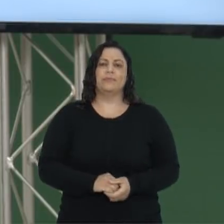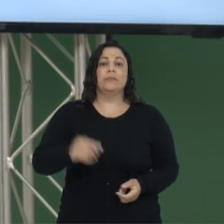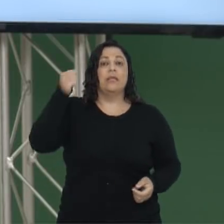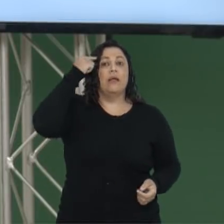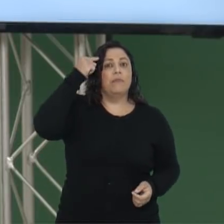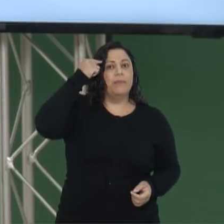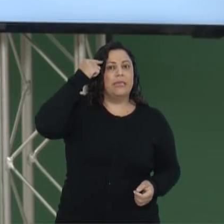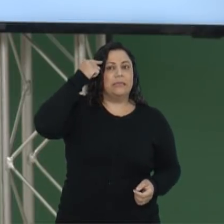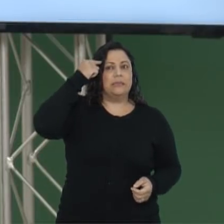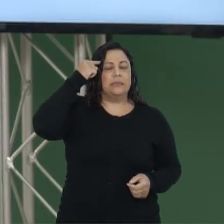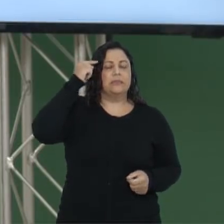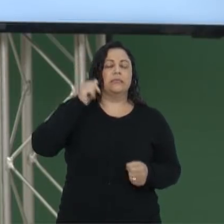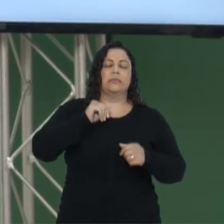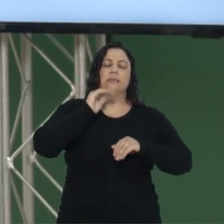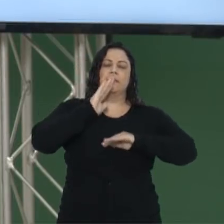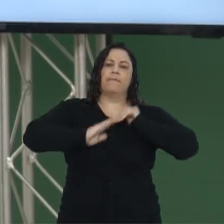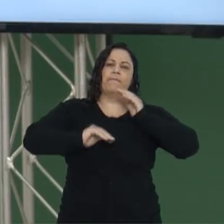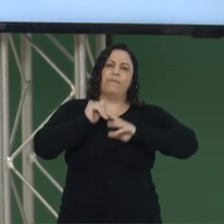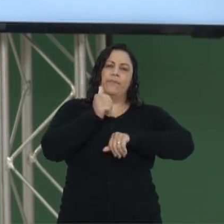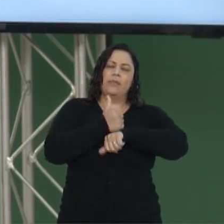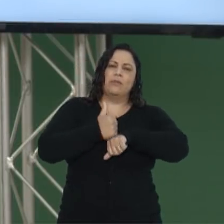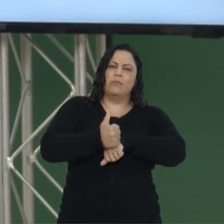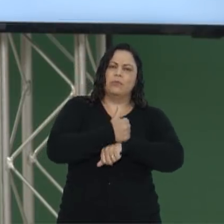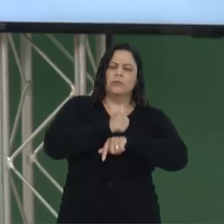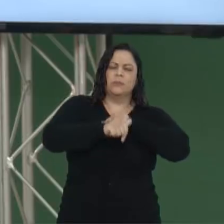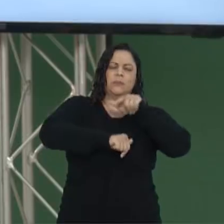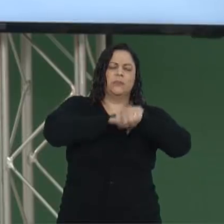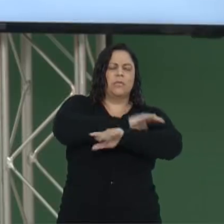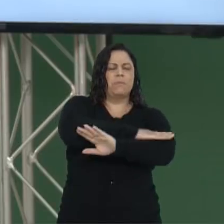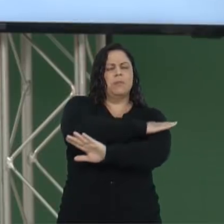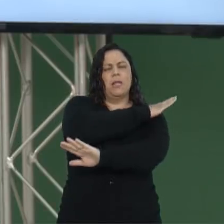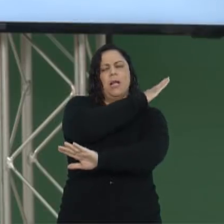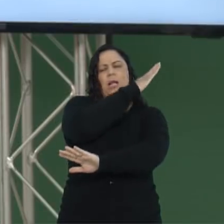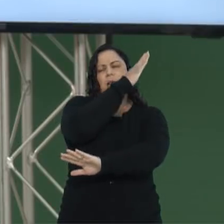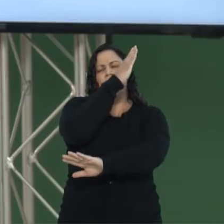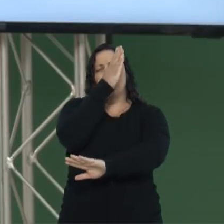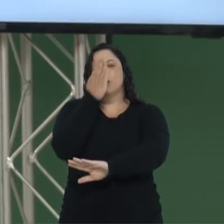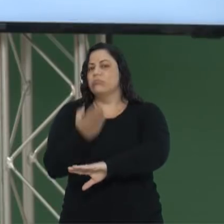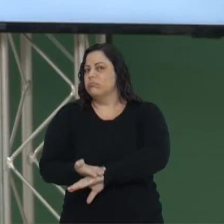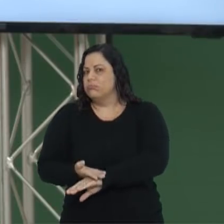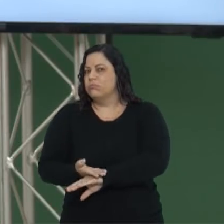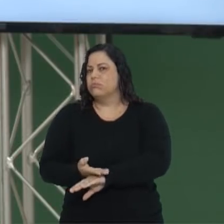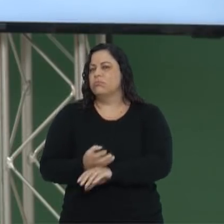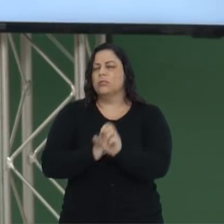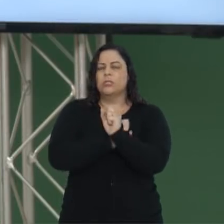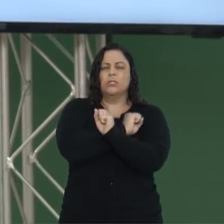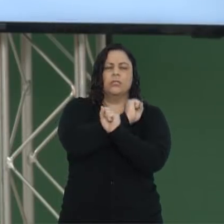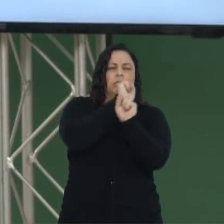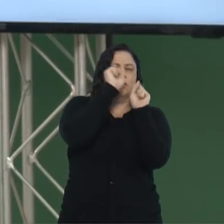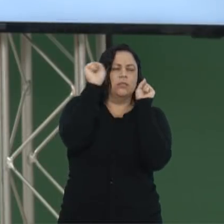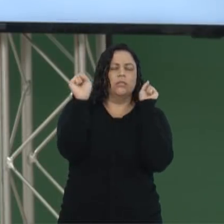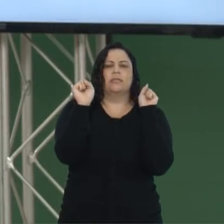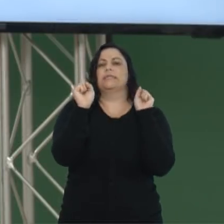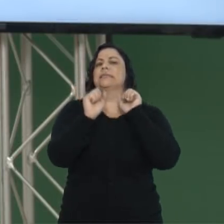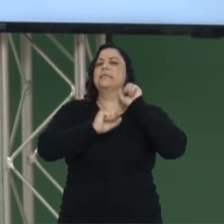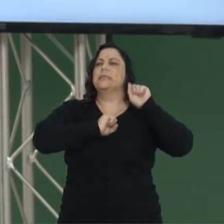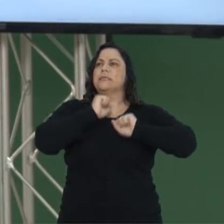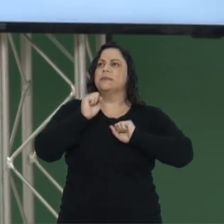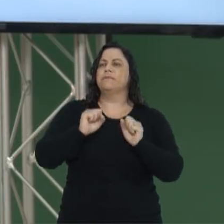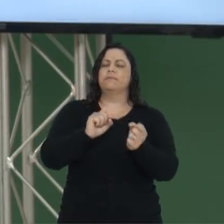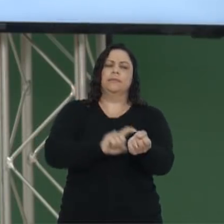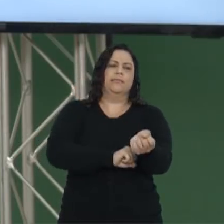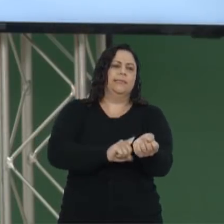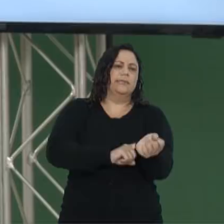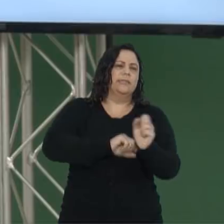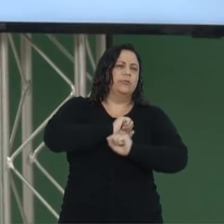que trabalha o dia todo, numa rotina cansativa, estressante, né? Numa rotina